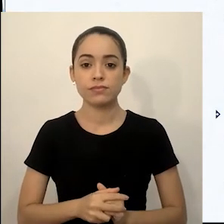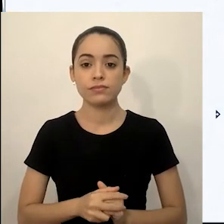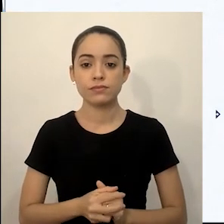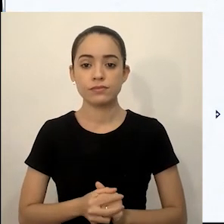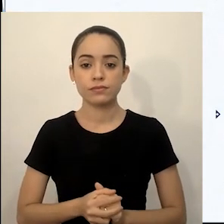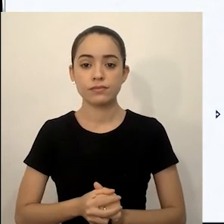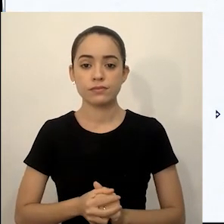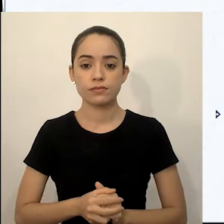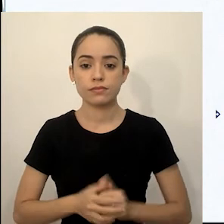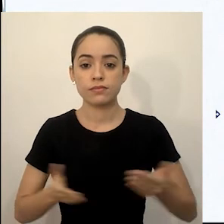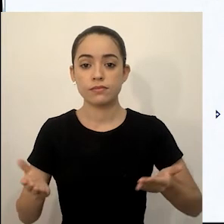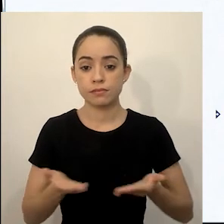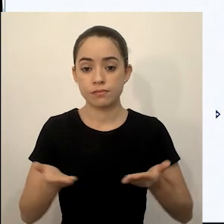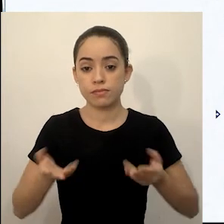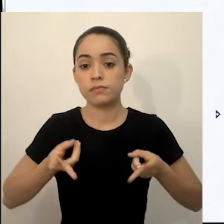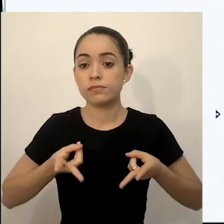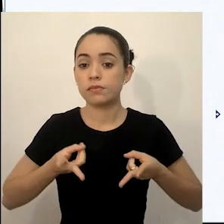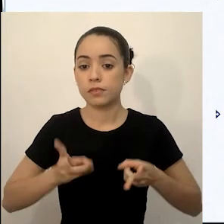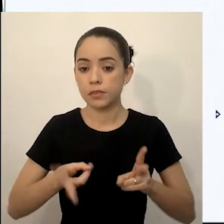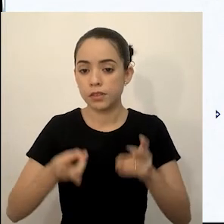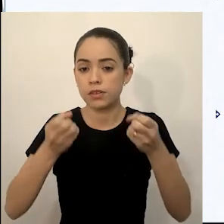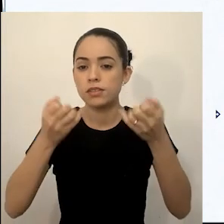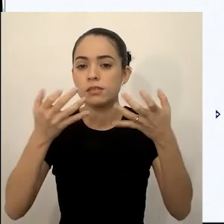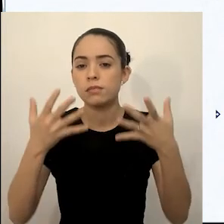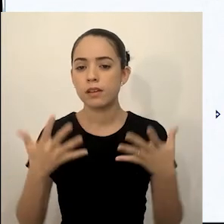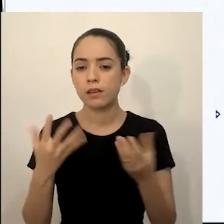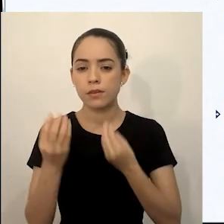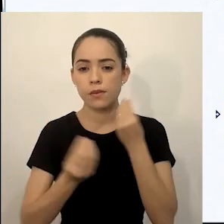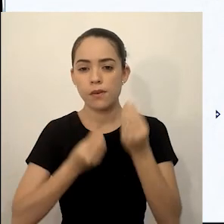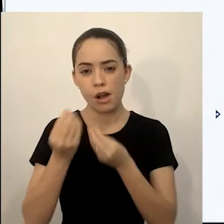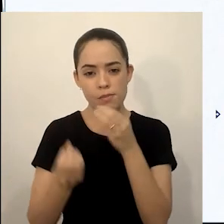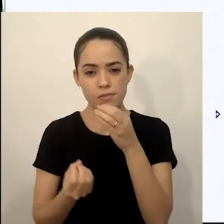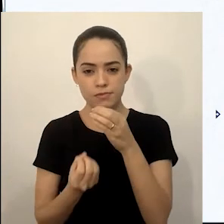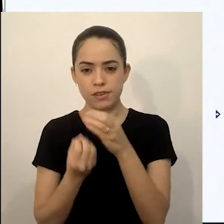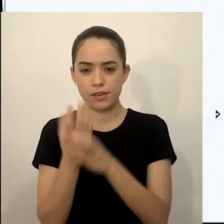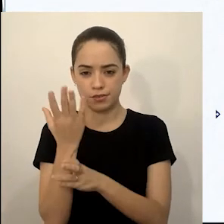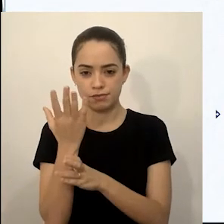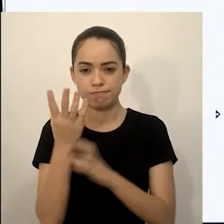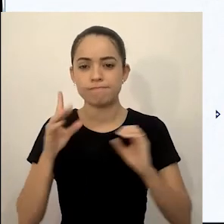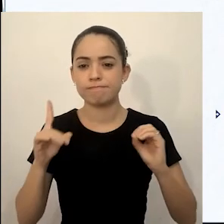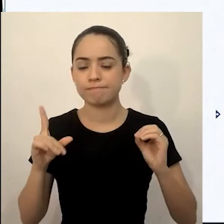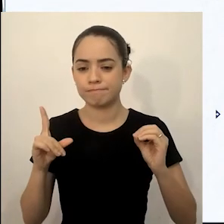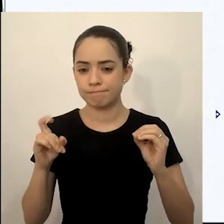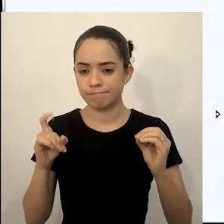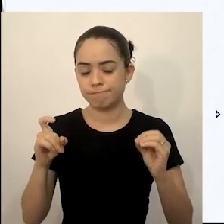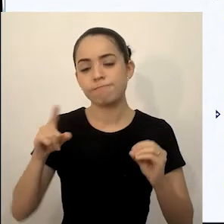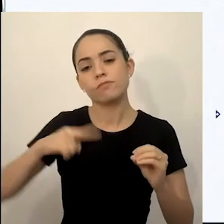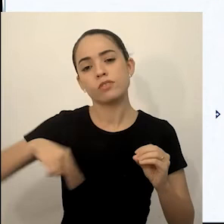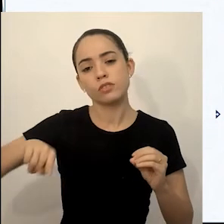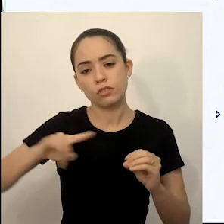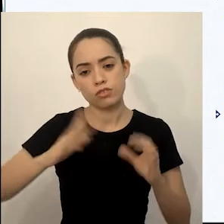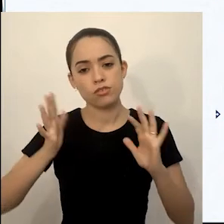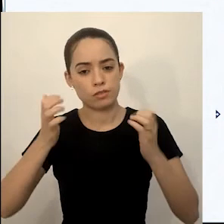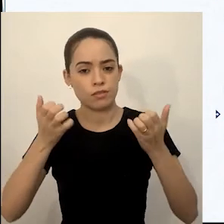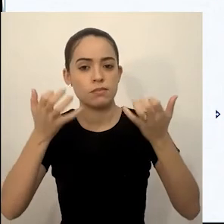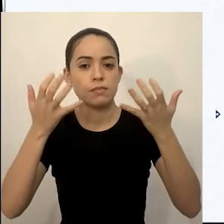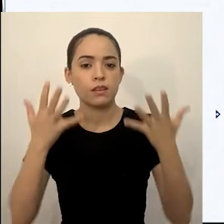Em continuidade aos processos de gametogênese, falamos sobre